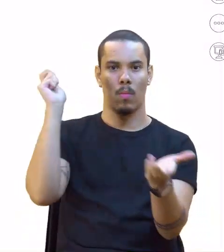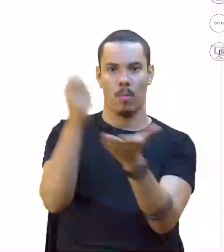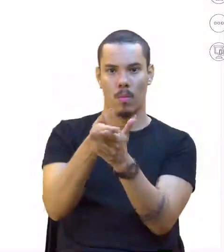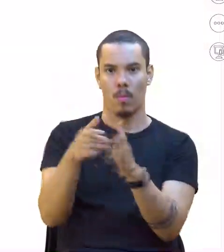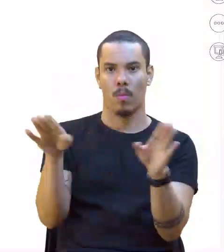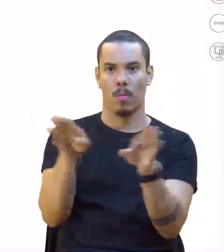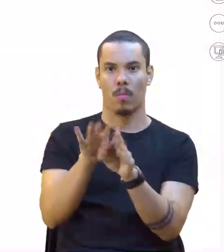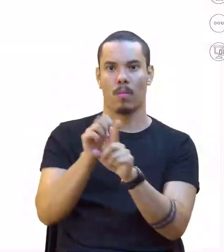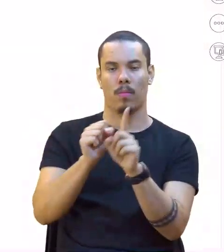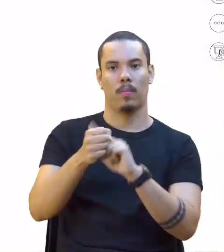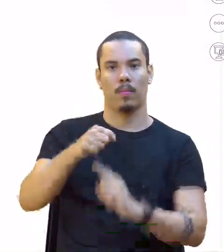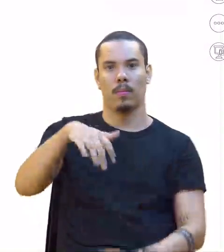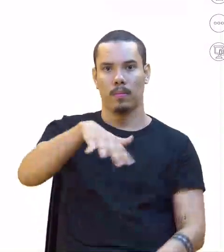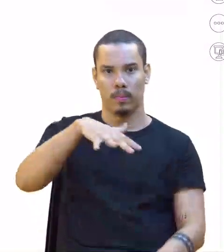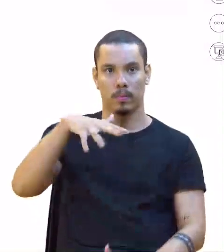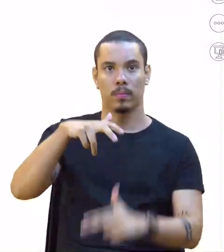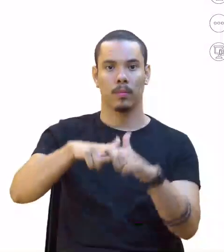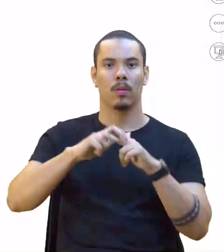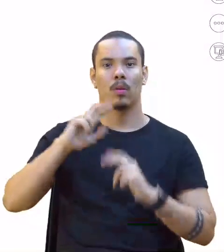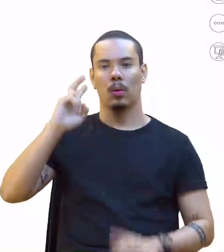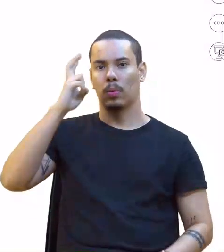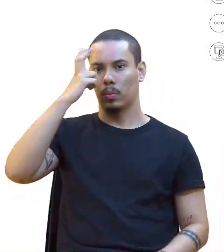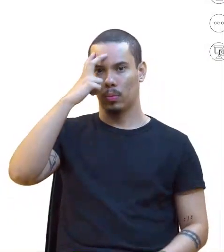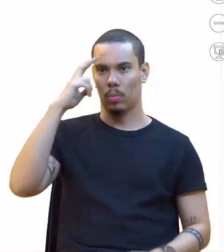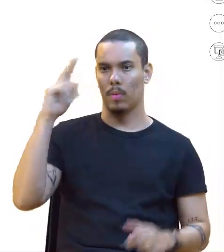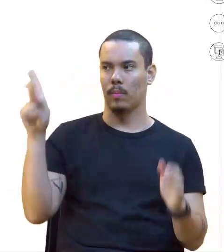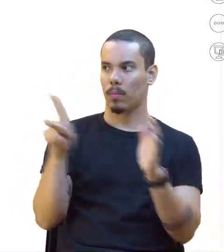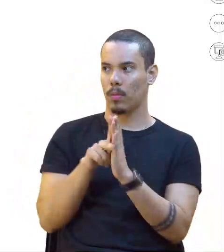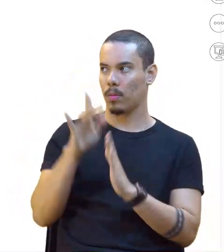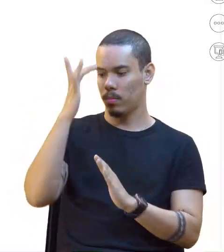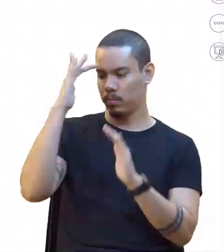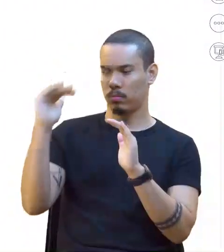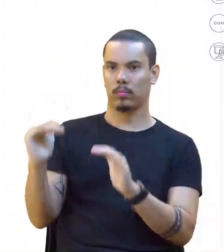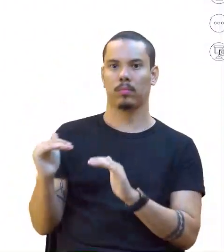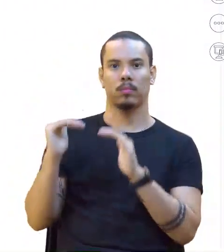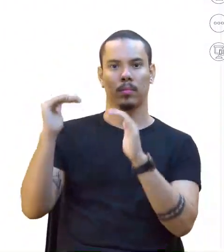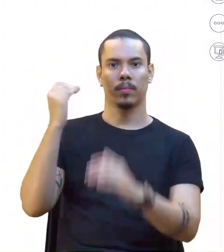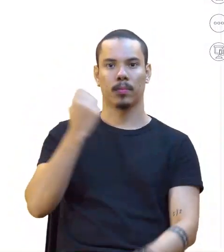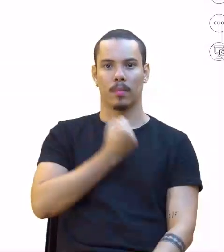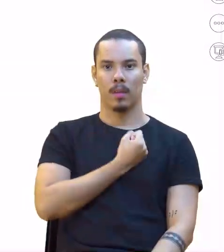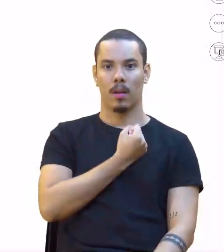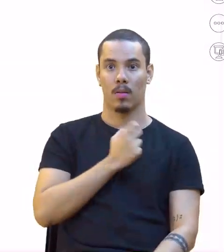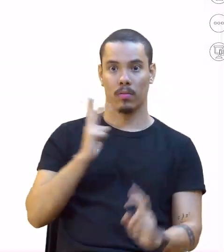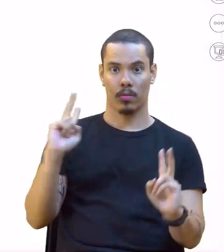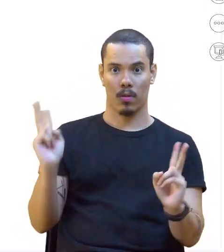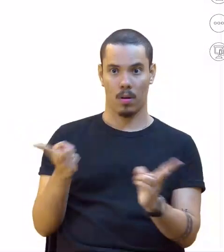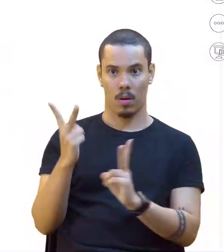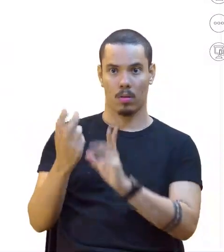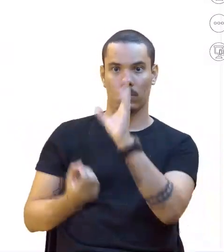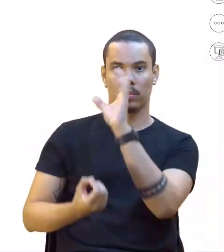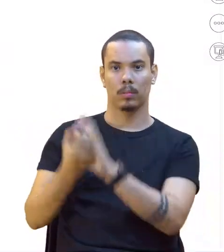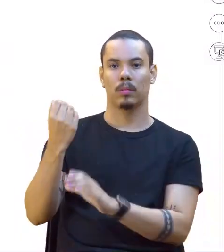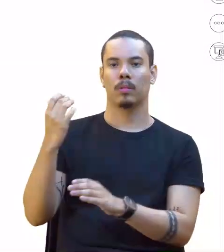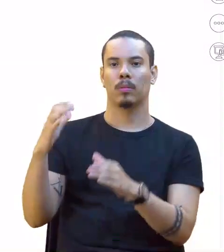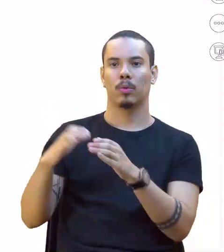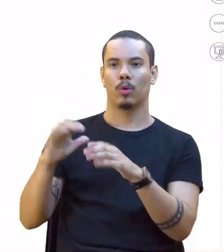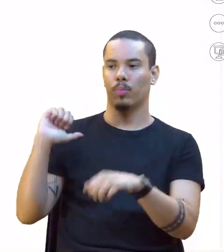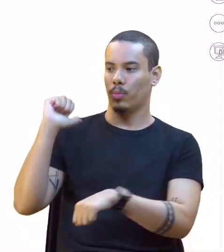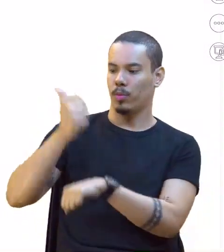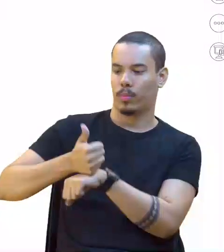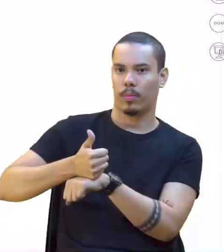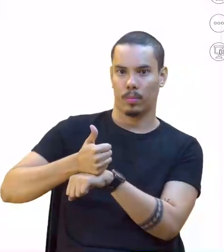sociedade. Então, a cultura erudita são práticas e valores que tiveram origem nas classes dominantes. É